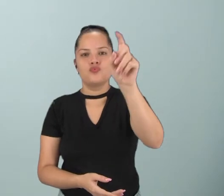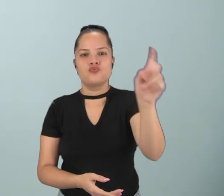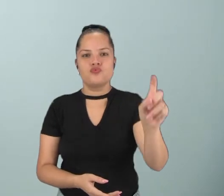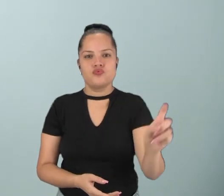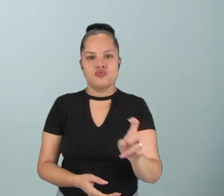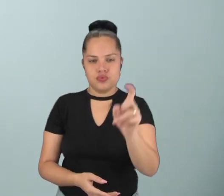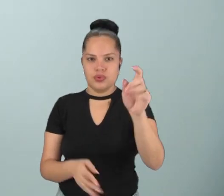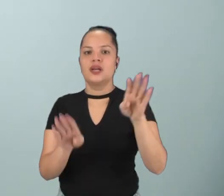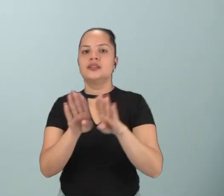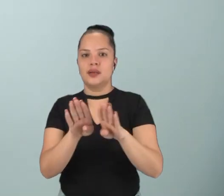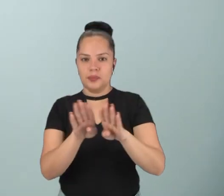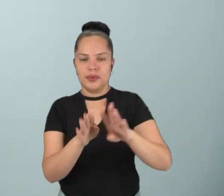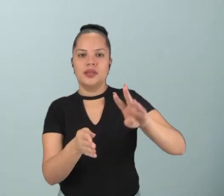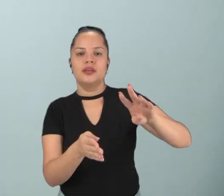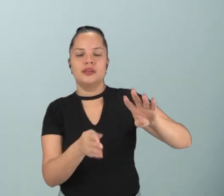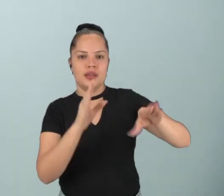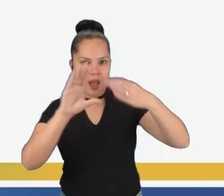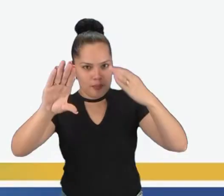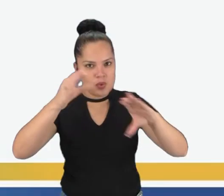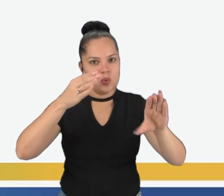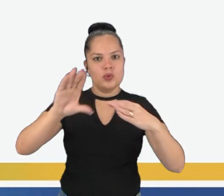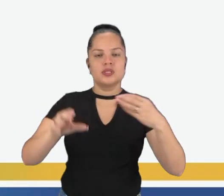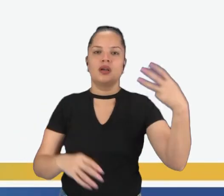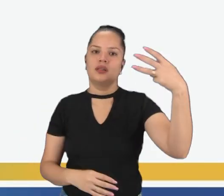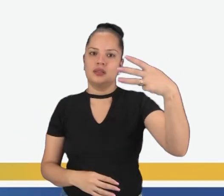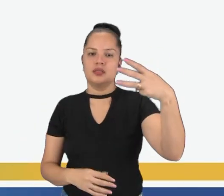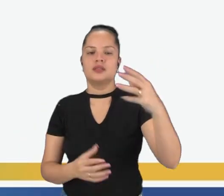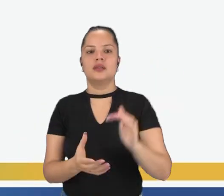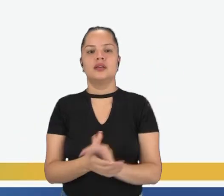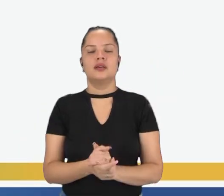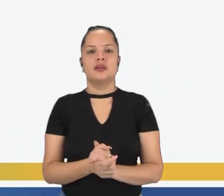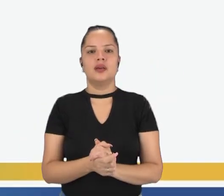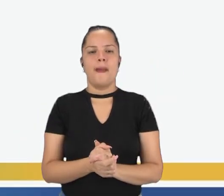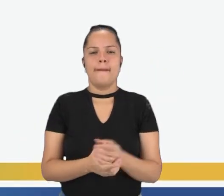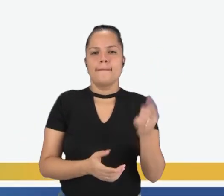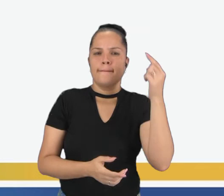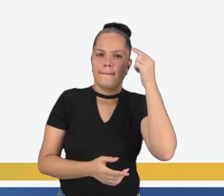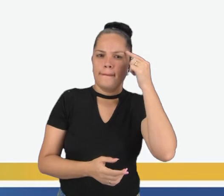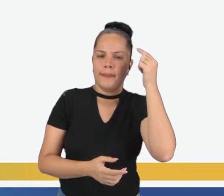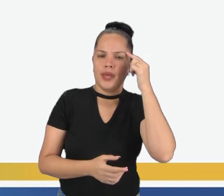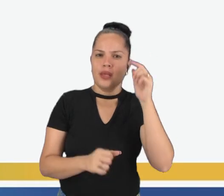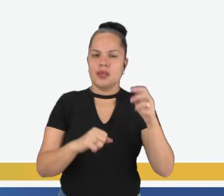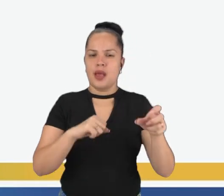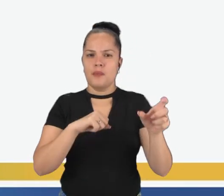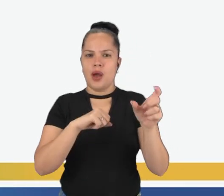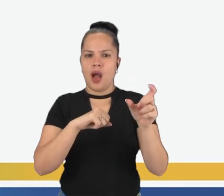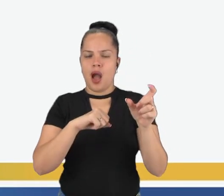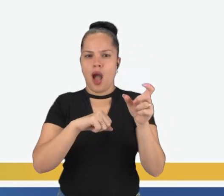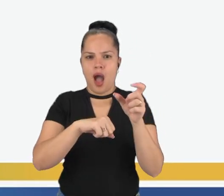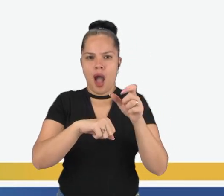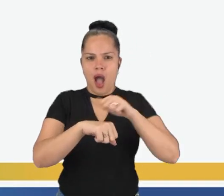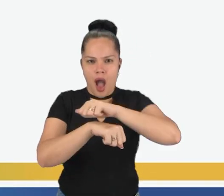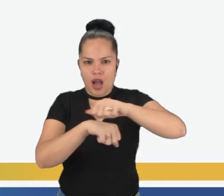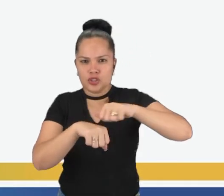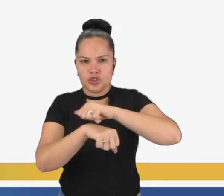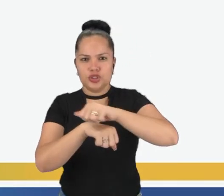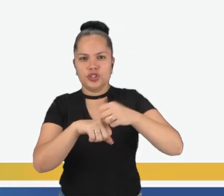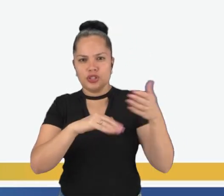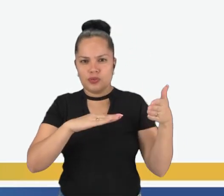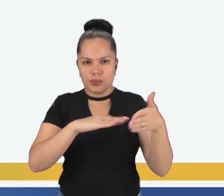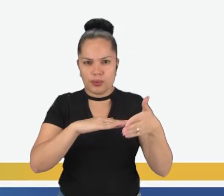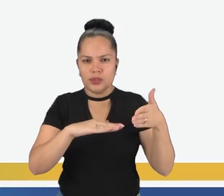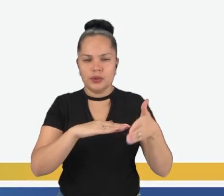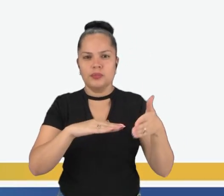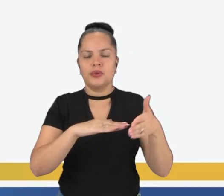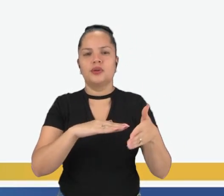nós temos na música. Terceira atividade, quando pensamos no adjetivo contemporâneo,